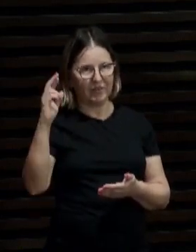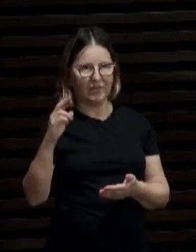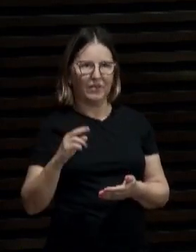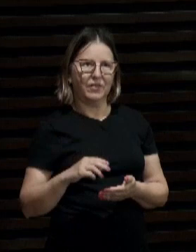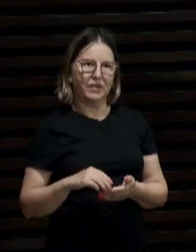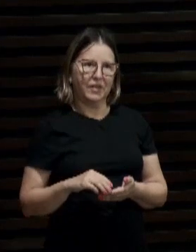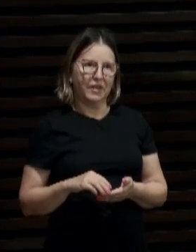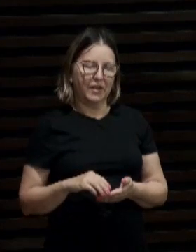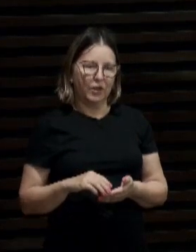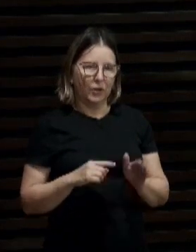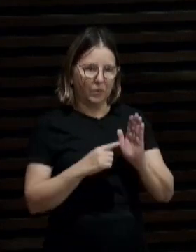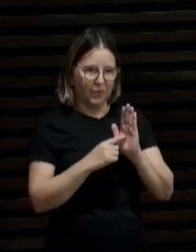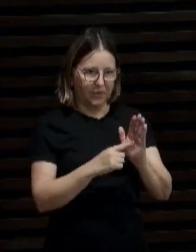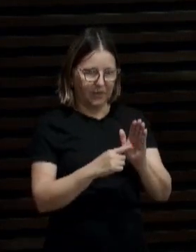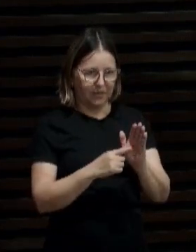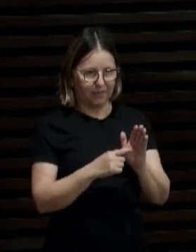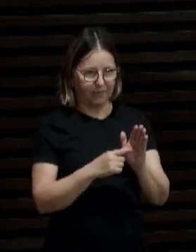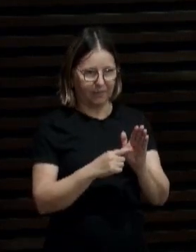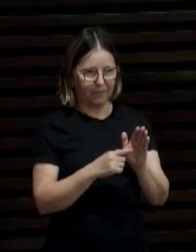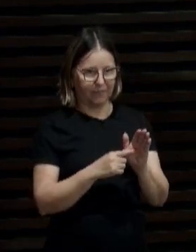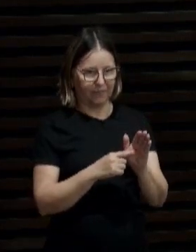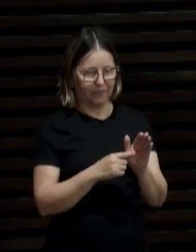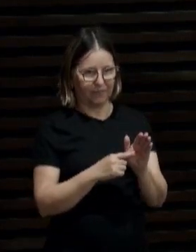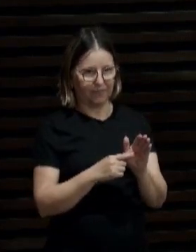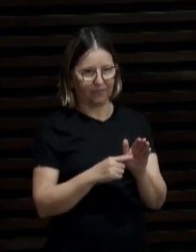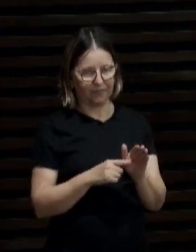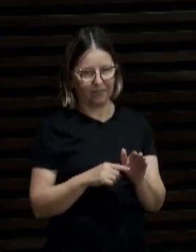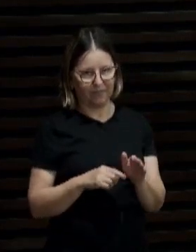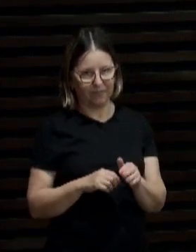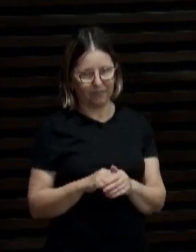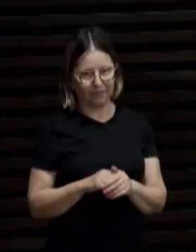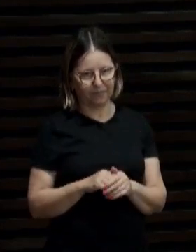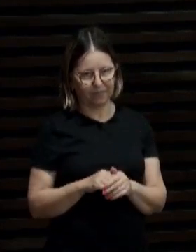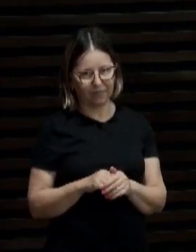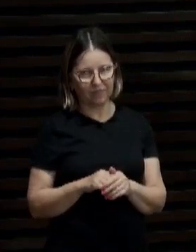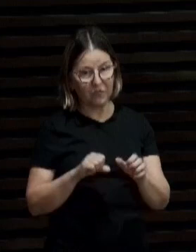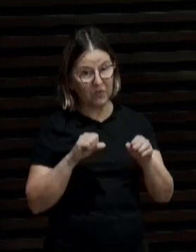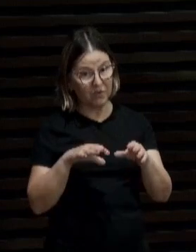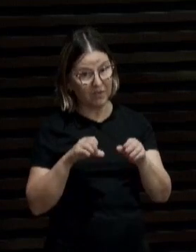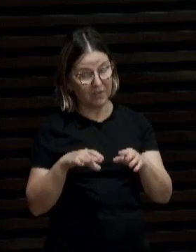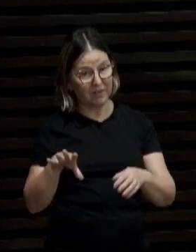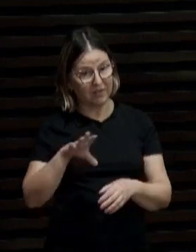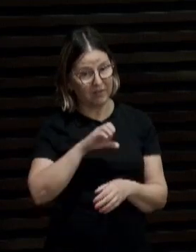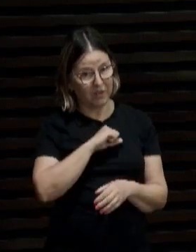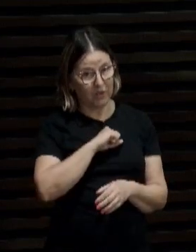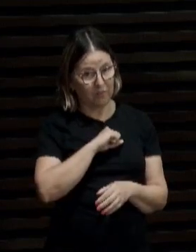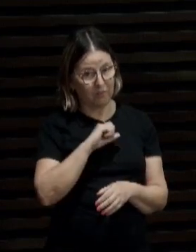E demonstra que doutrina e amor não eram realidades antagônicas no início da igreja, e não devem ser em lugar